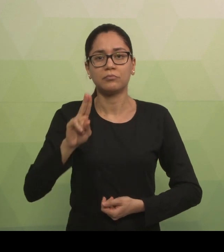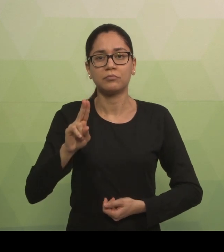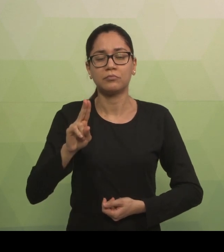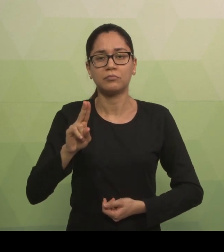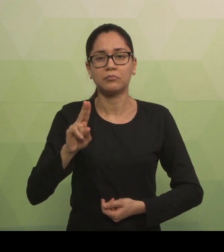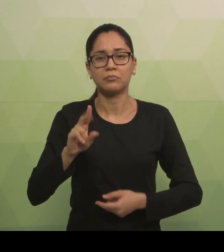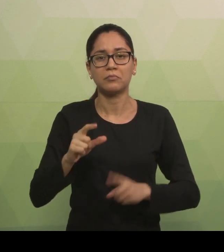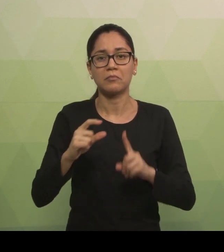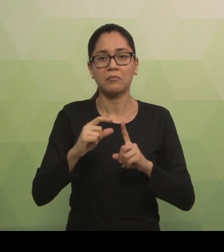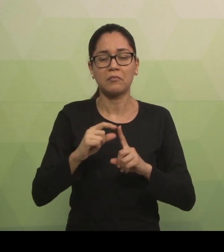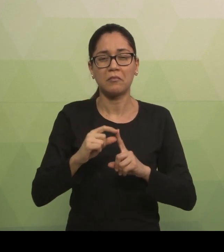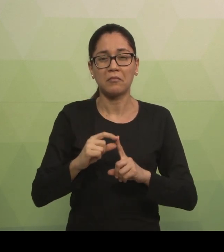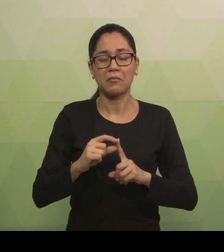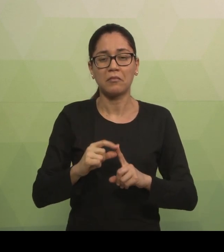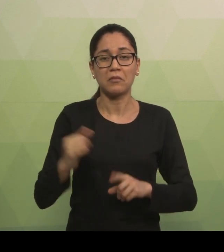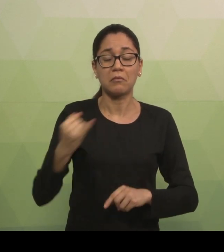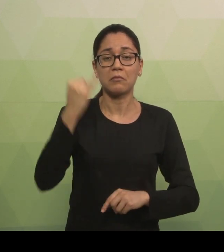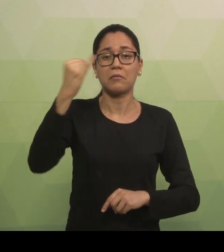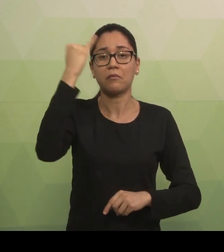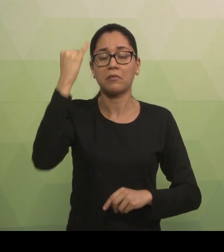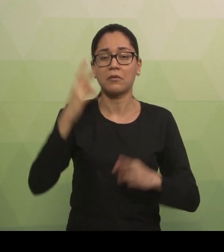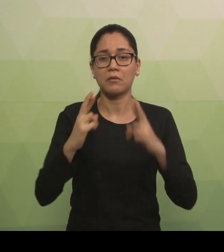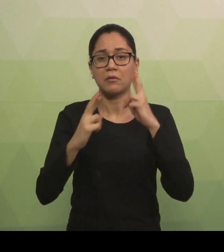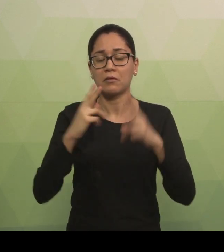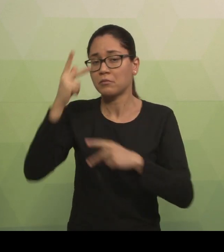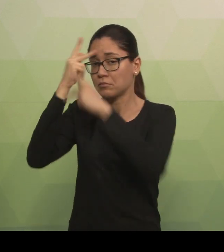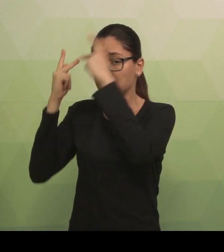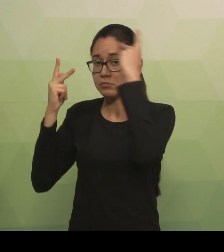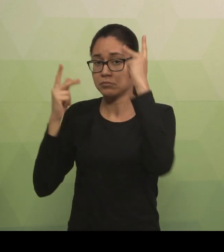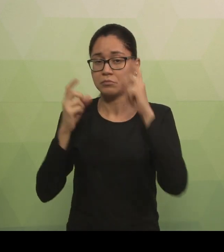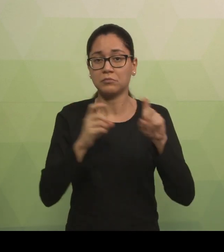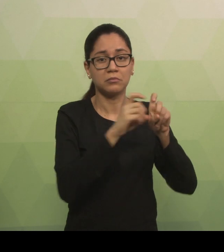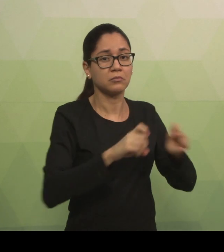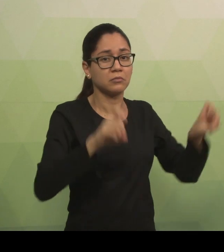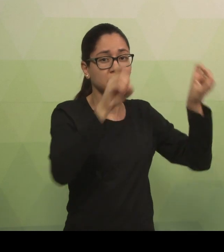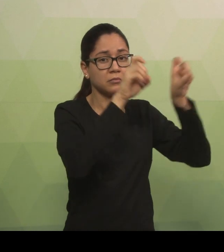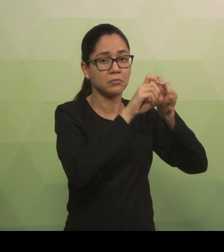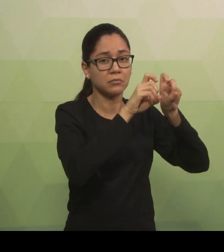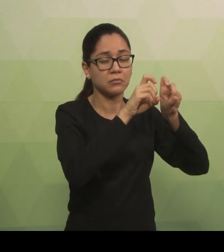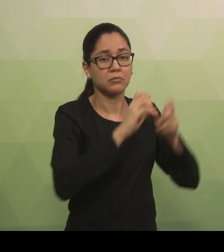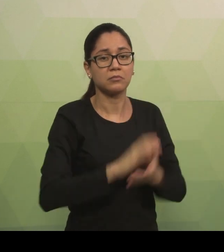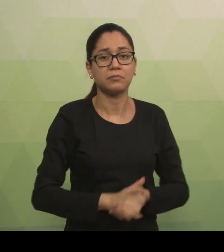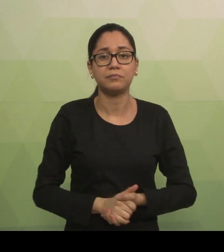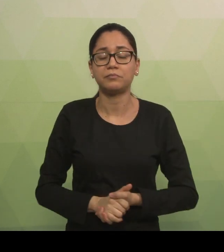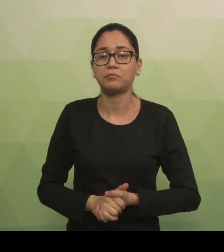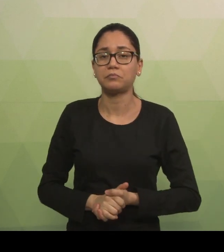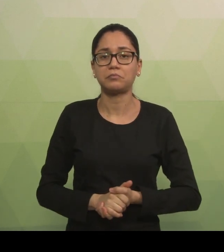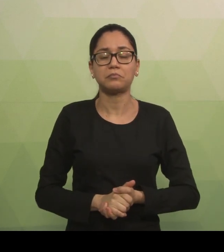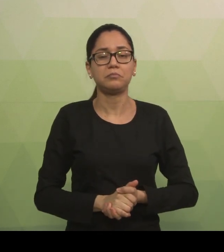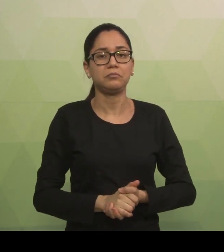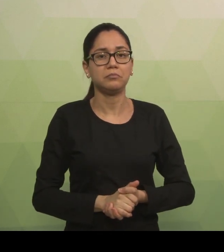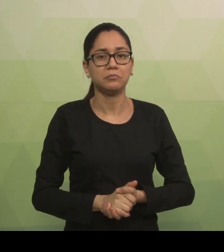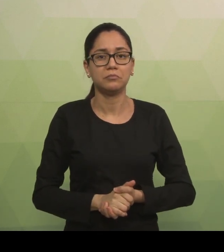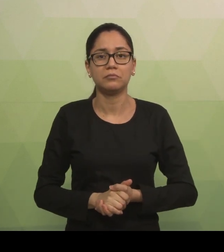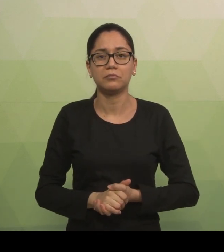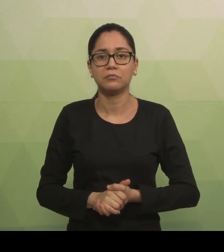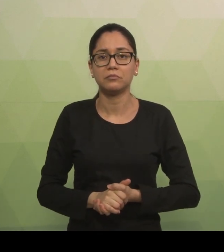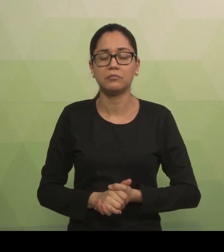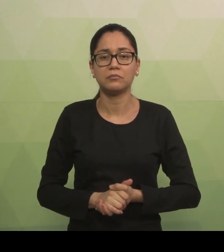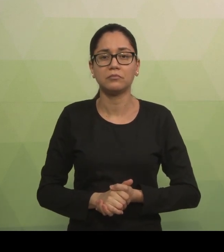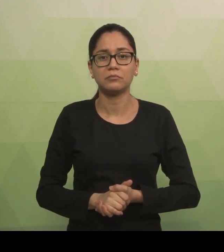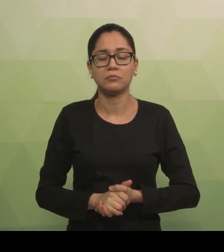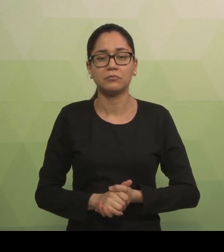é um conceito-chave no campo da interação humano-computador, sendo que atributos de qualidade de sistemas que são fáceis de